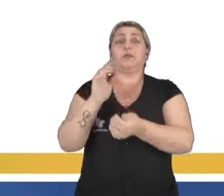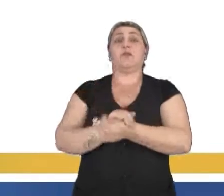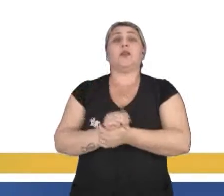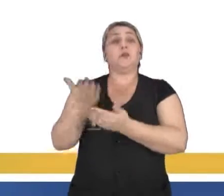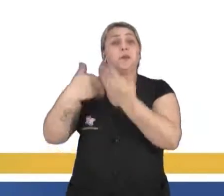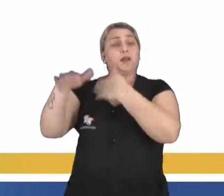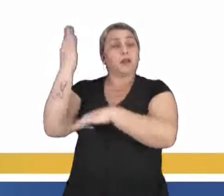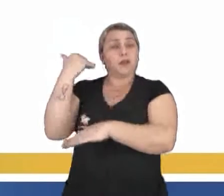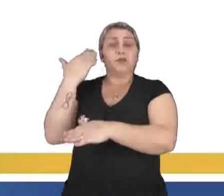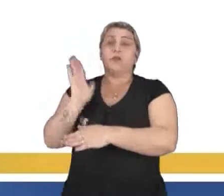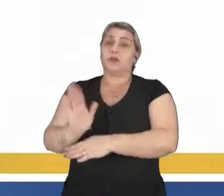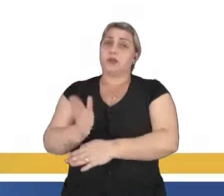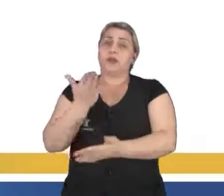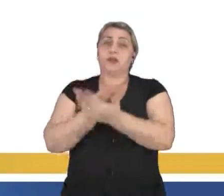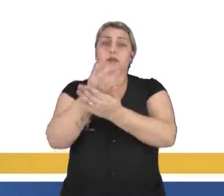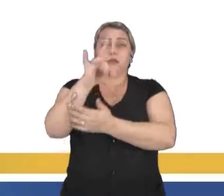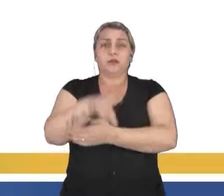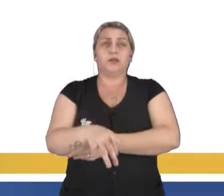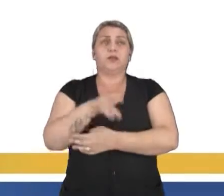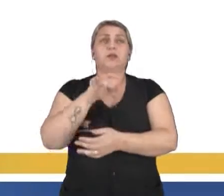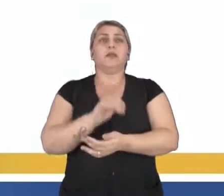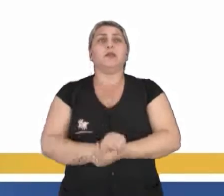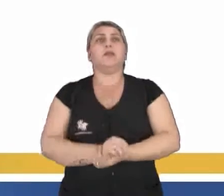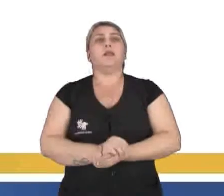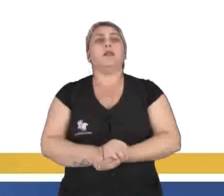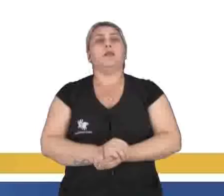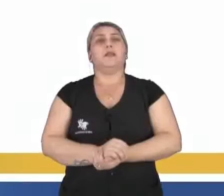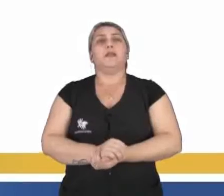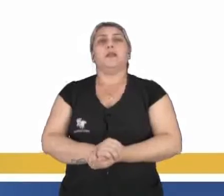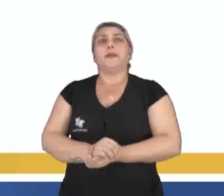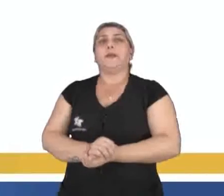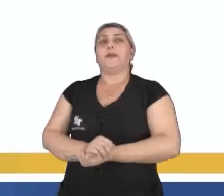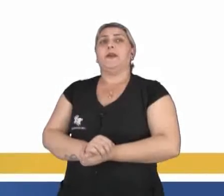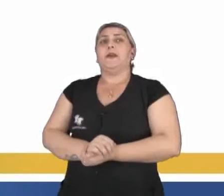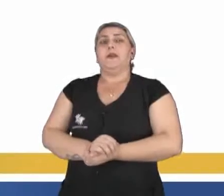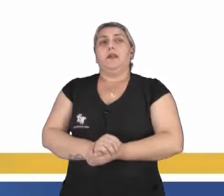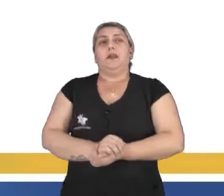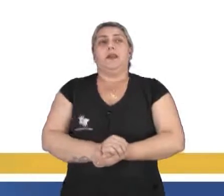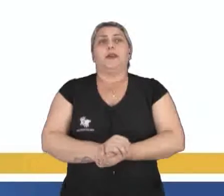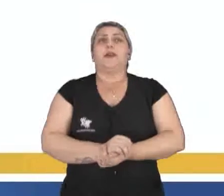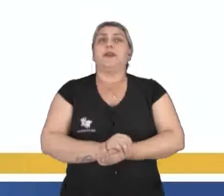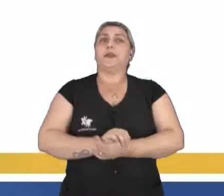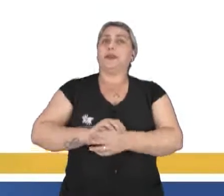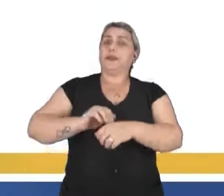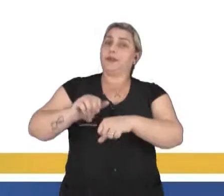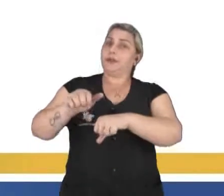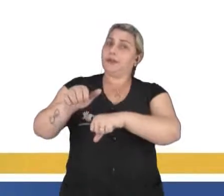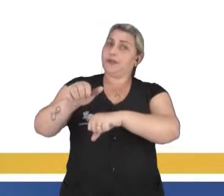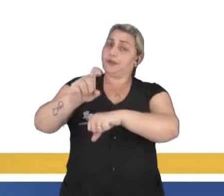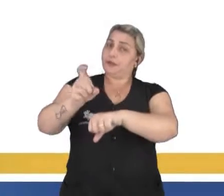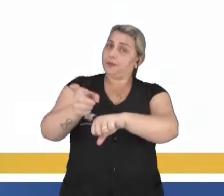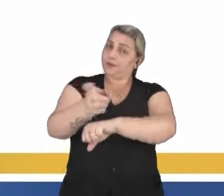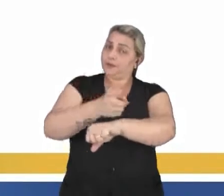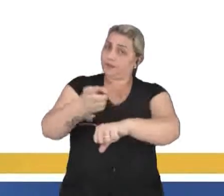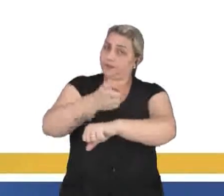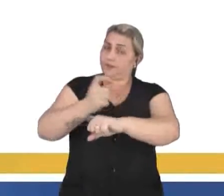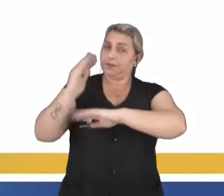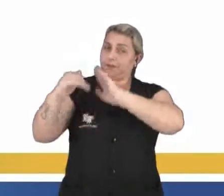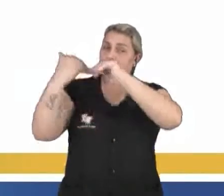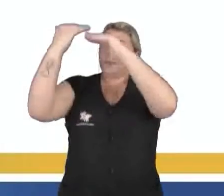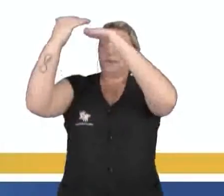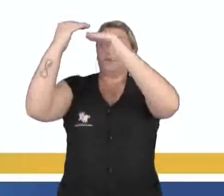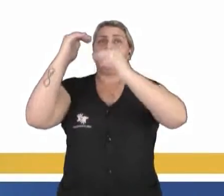assim como Aquela anterior que nós falamos na última aula tá então as adjetivas desenvolvidas as orações